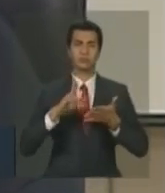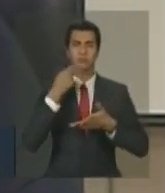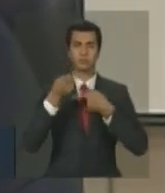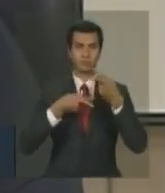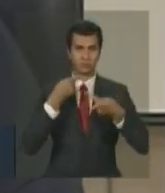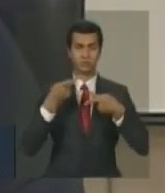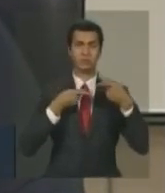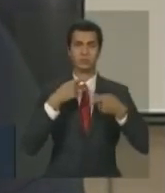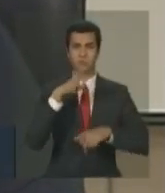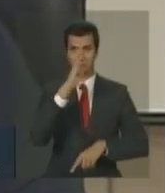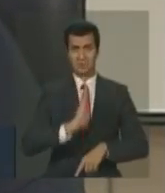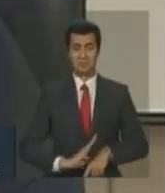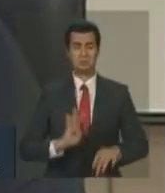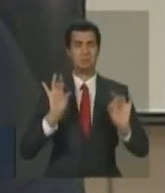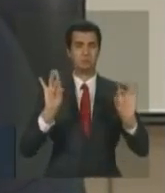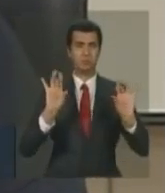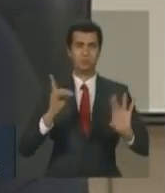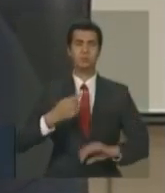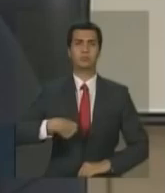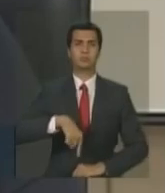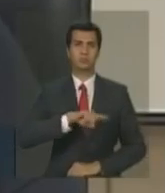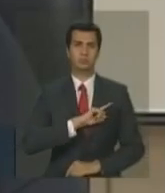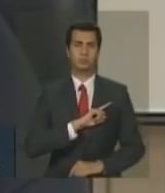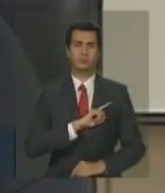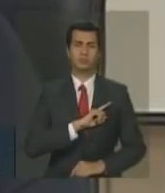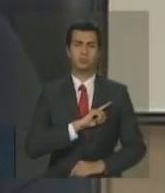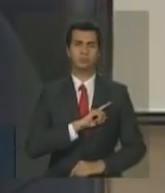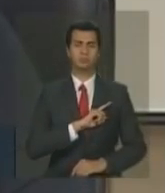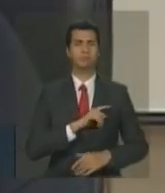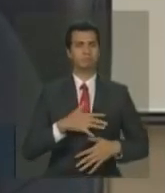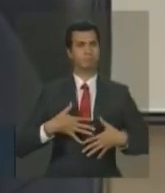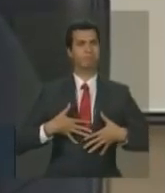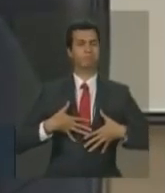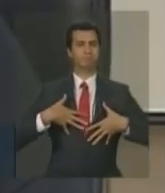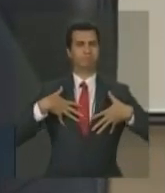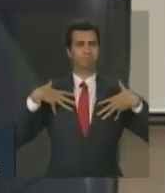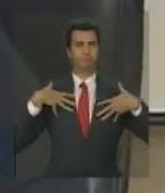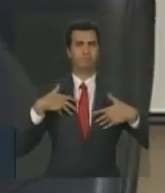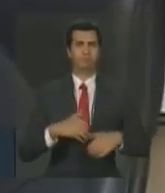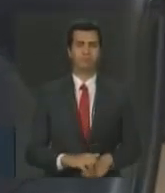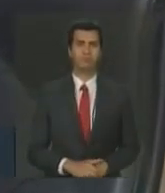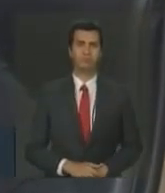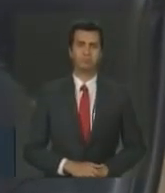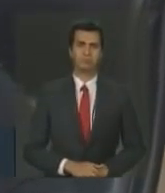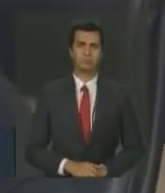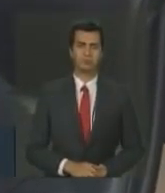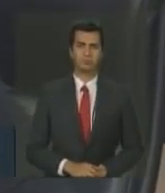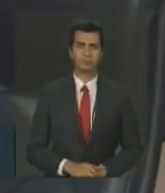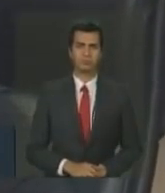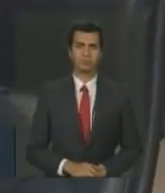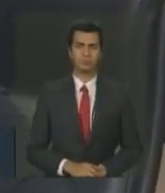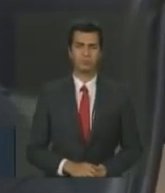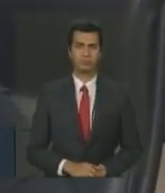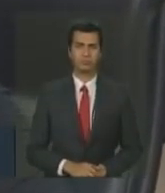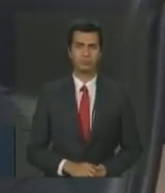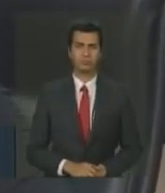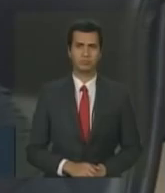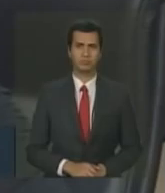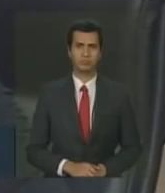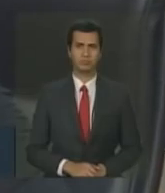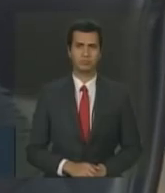no relatório, que para nós é um motivo de orgulho. Então, próximo, por